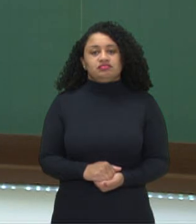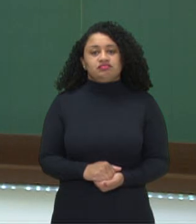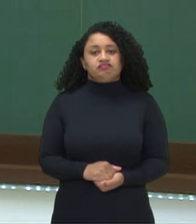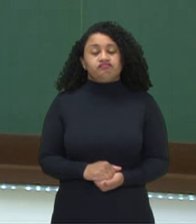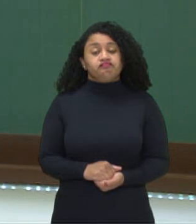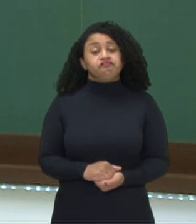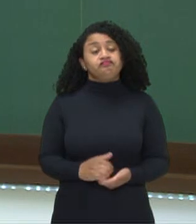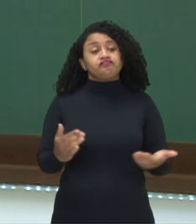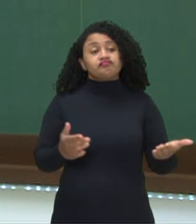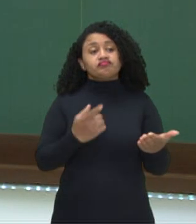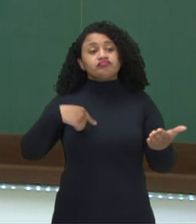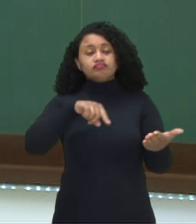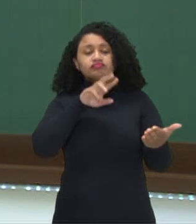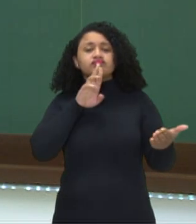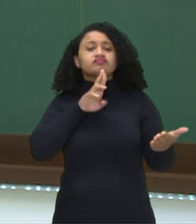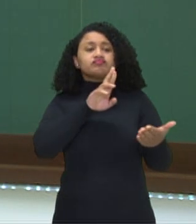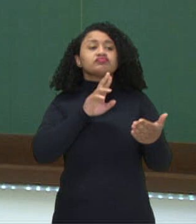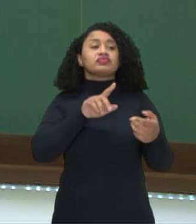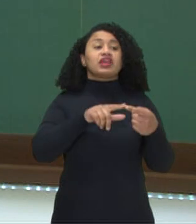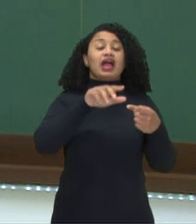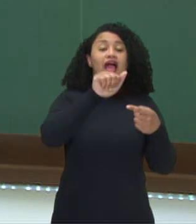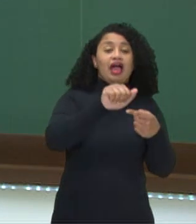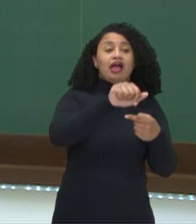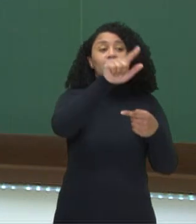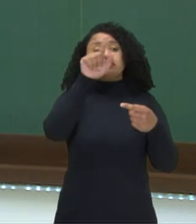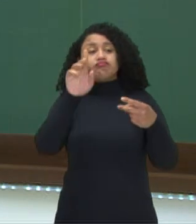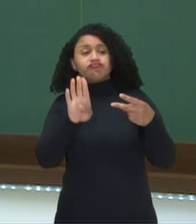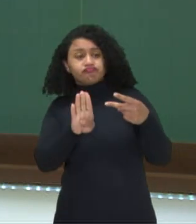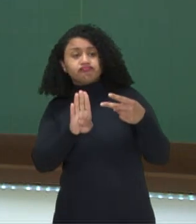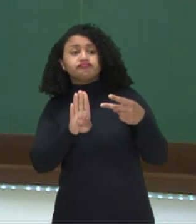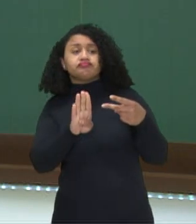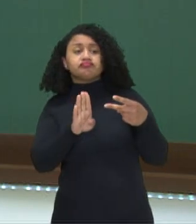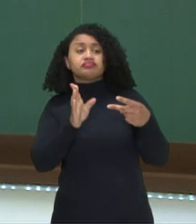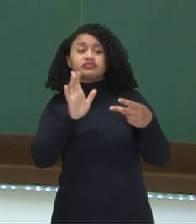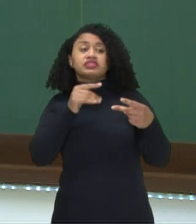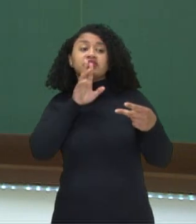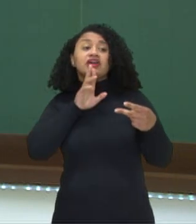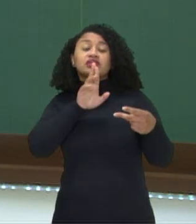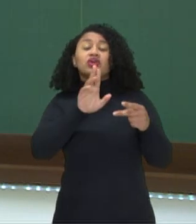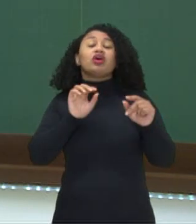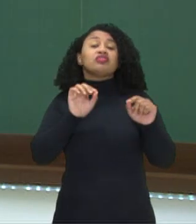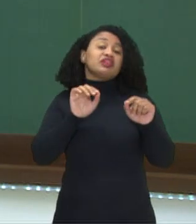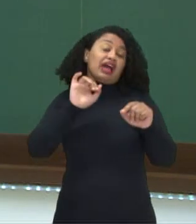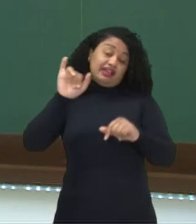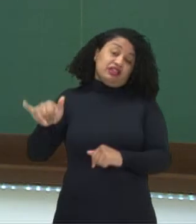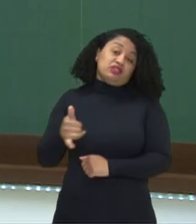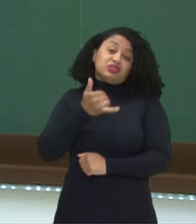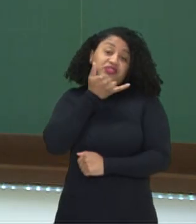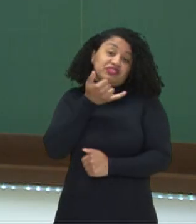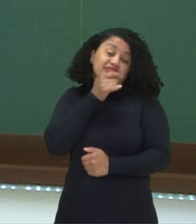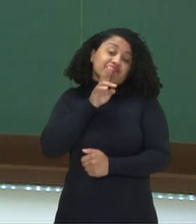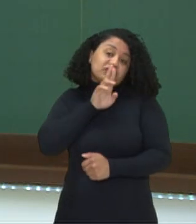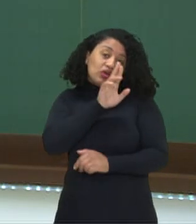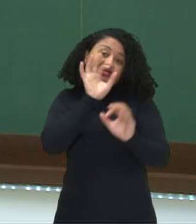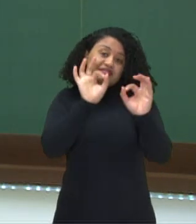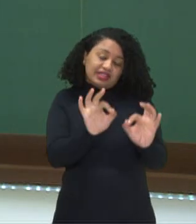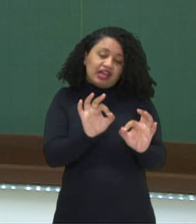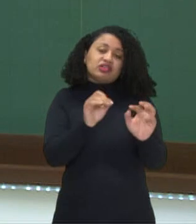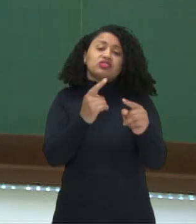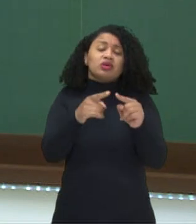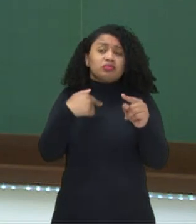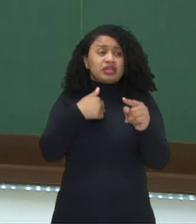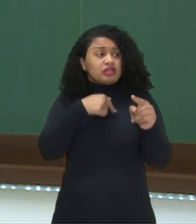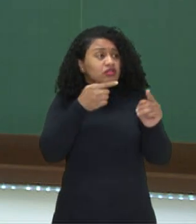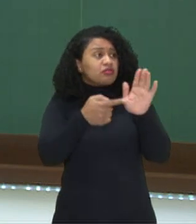A gente vai então resolver a letra A e a letra B, que já resolve aqui a parte do justifique sua resposta, né? Justifique a sua